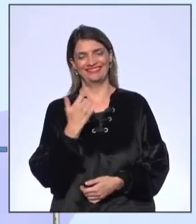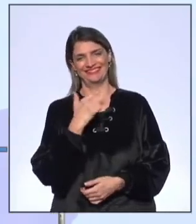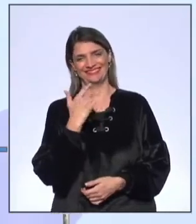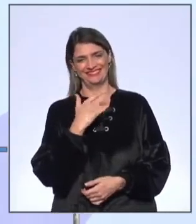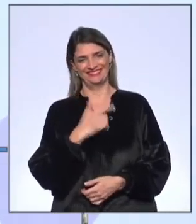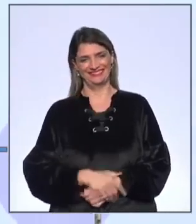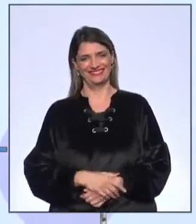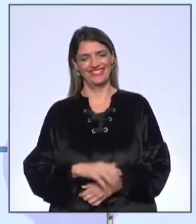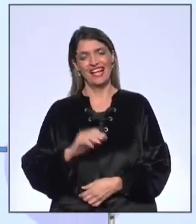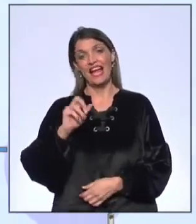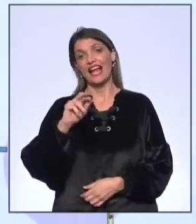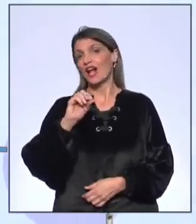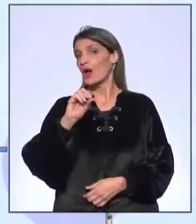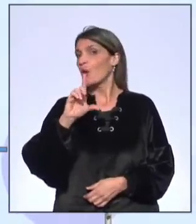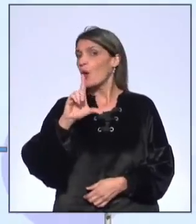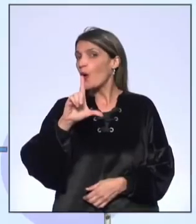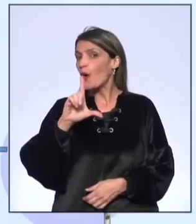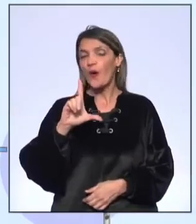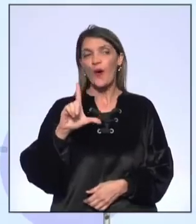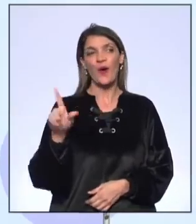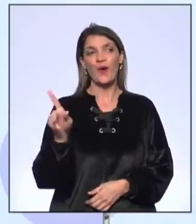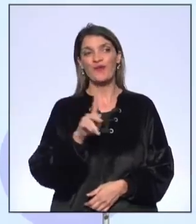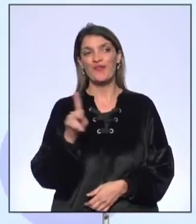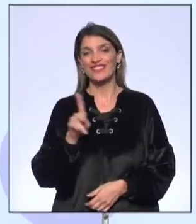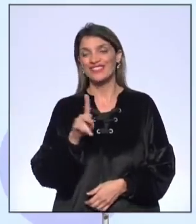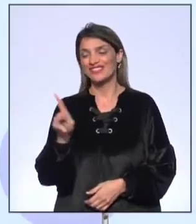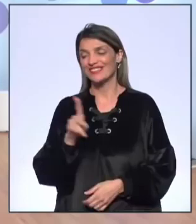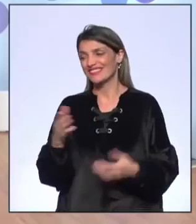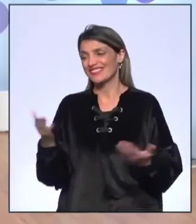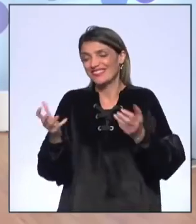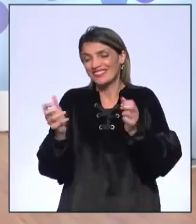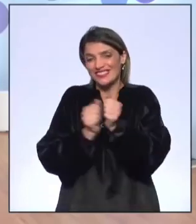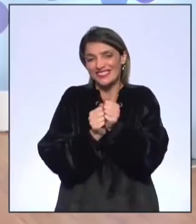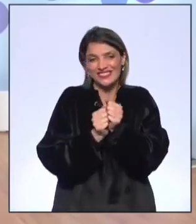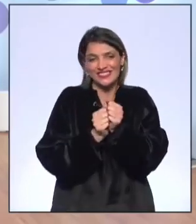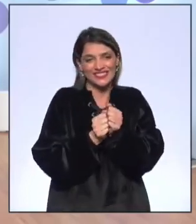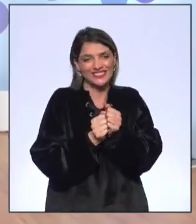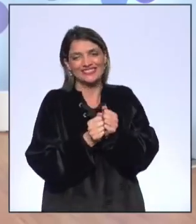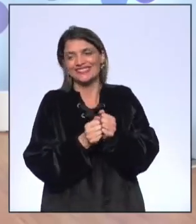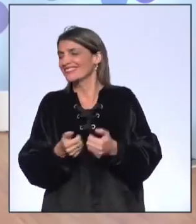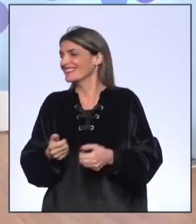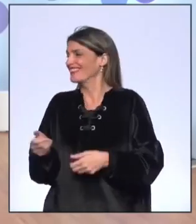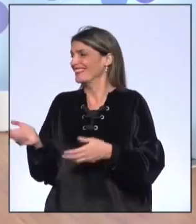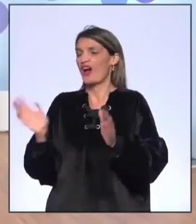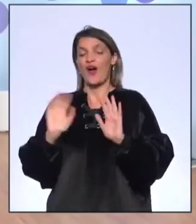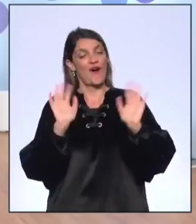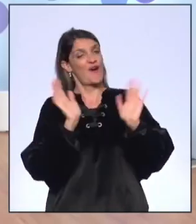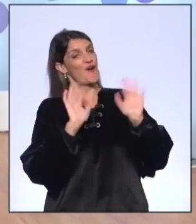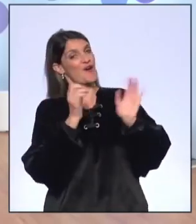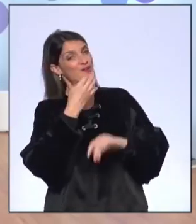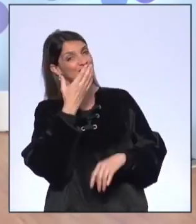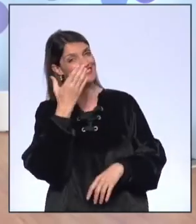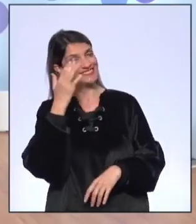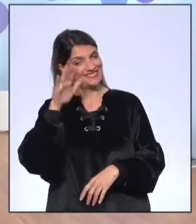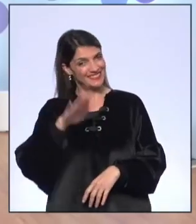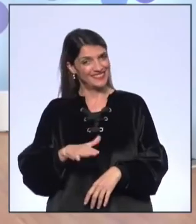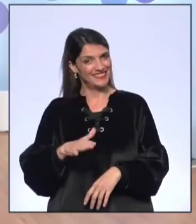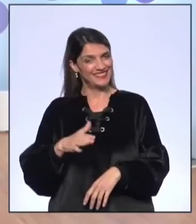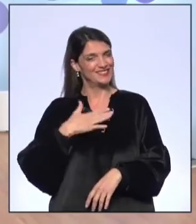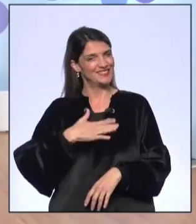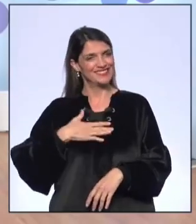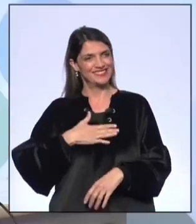Fala aí, Carol. Professora Carol aqui com a gente hoje também. Fala, Carol. Oi, gente, boa tarde. É um prazer estar aqui com o